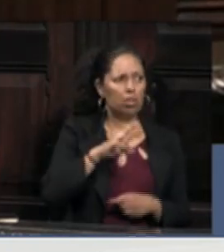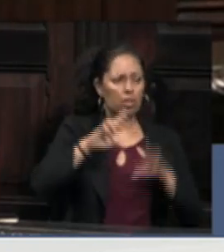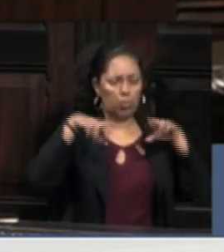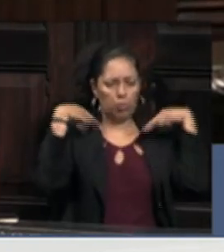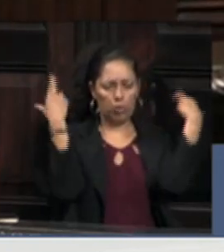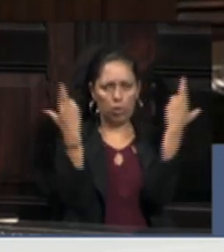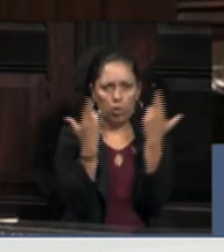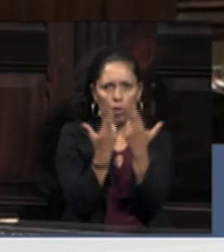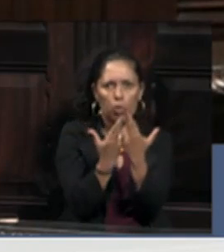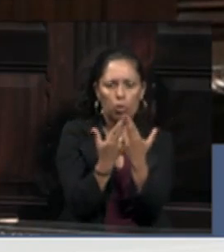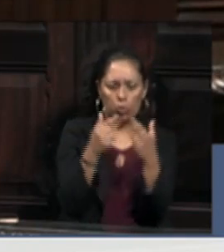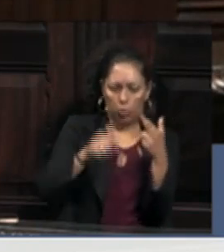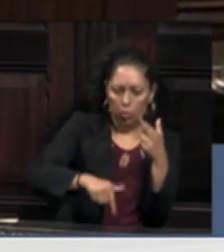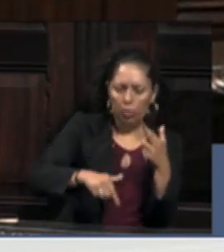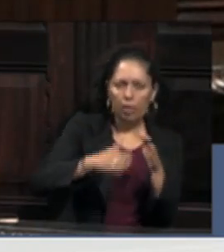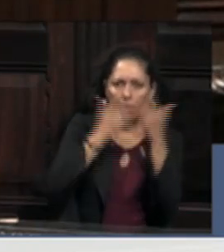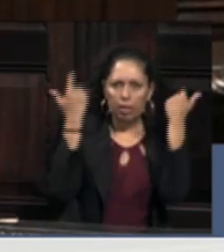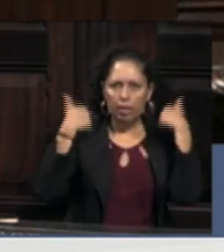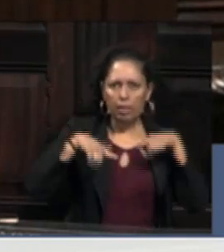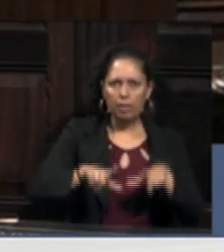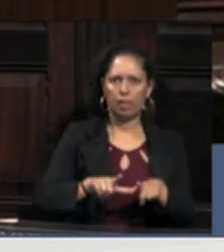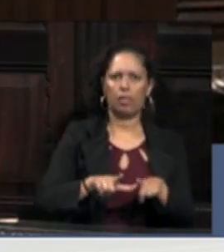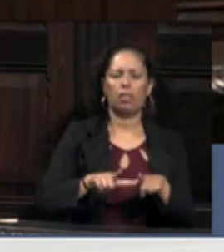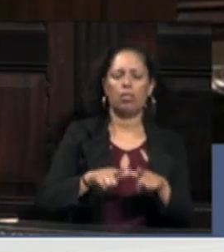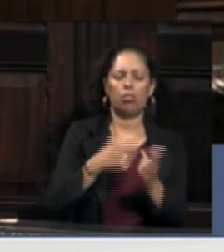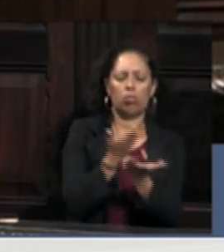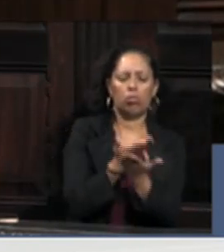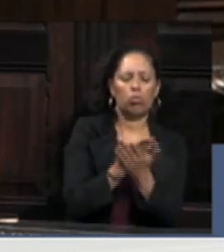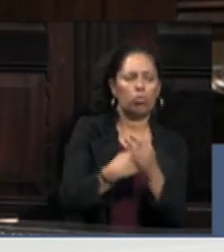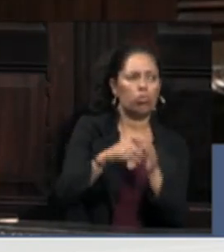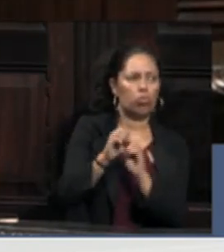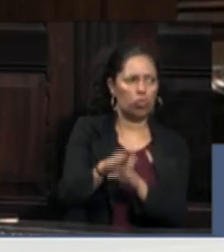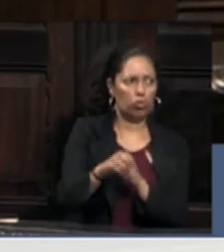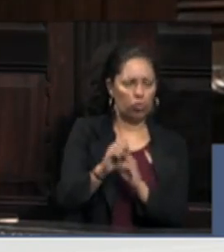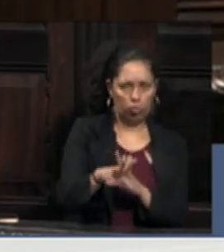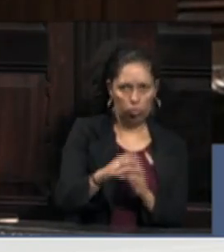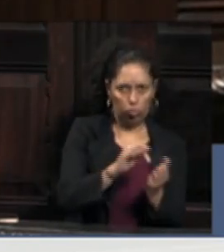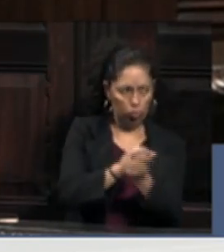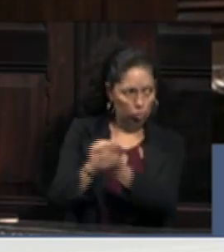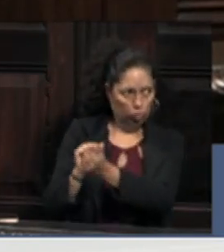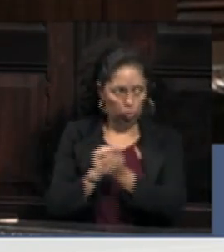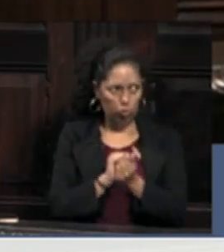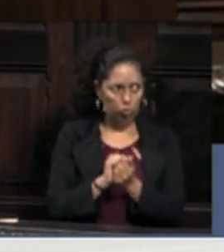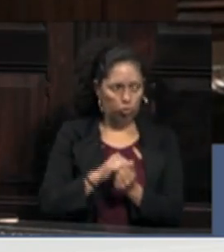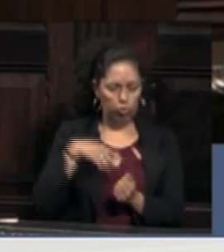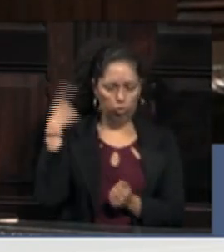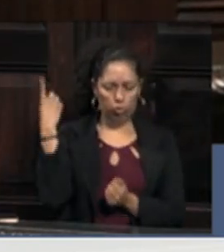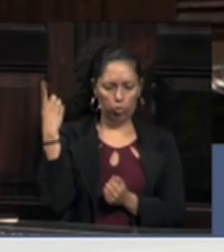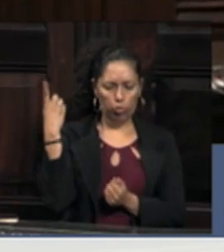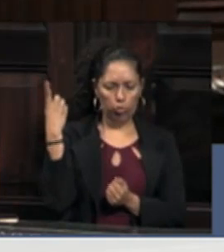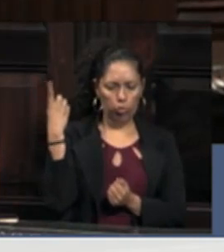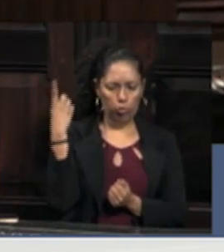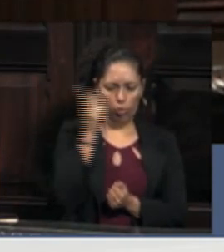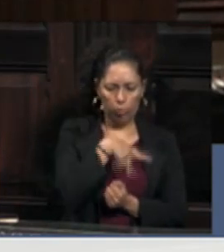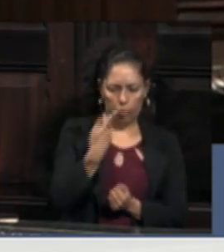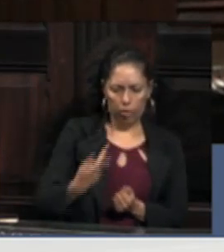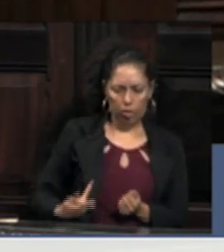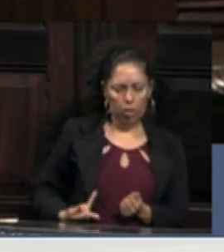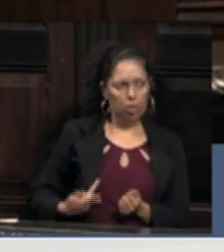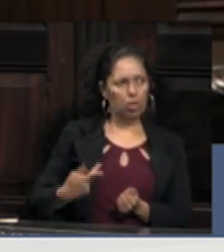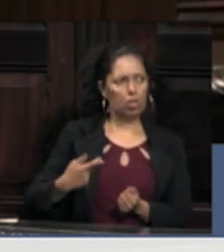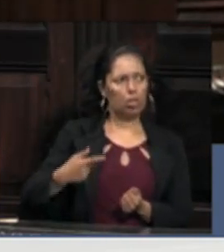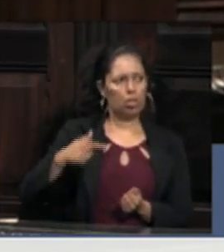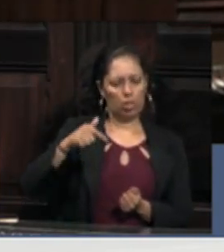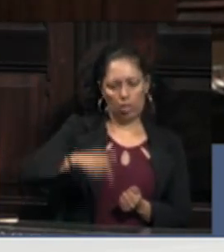da Comissão de Educação desta casa, já sob a presidência do deputado Conte Bittencourt, eu estive aqui numa